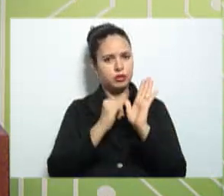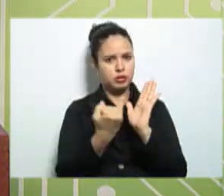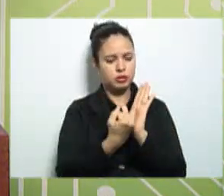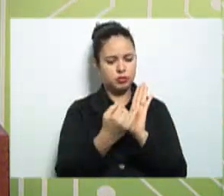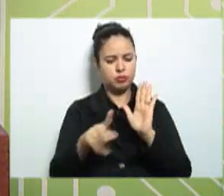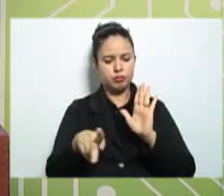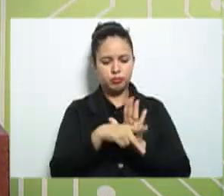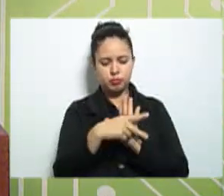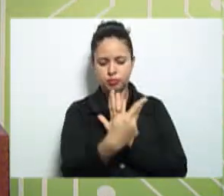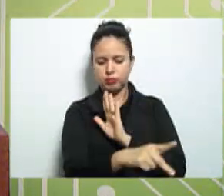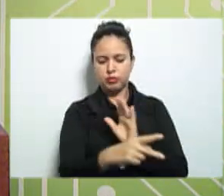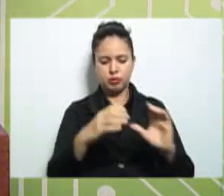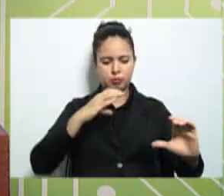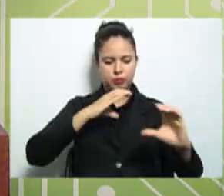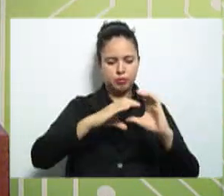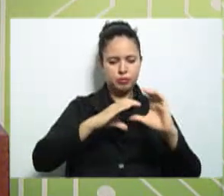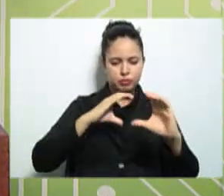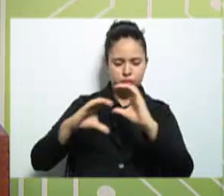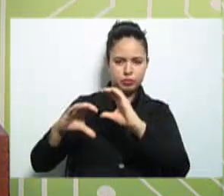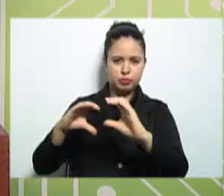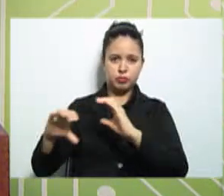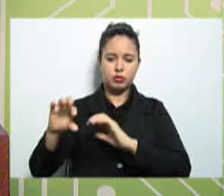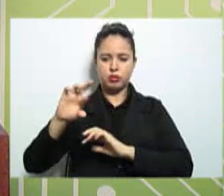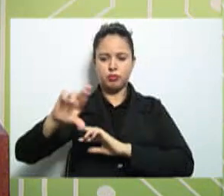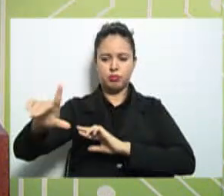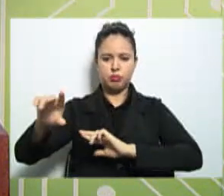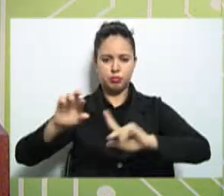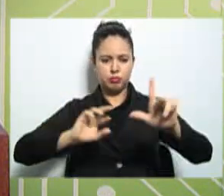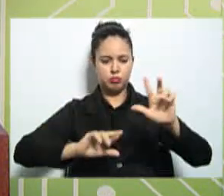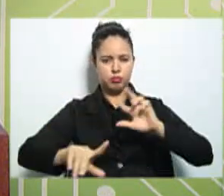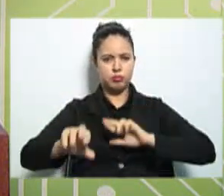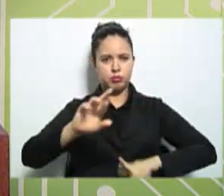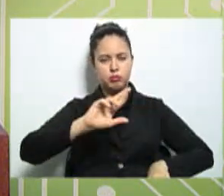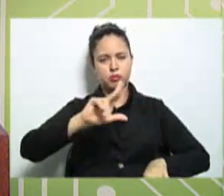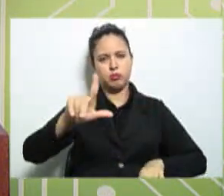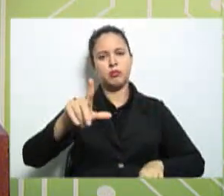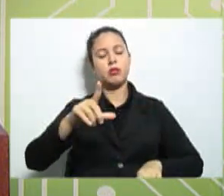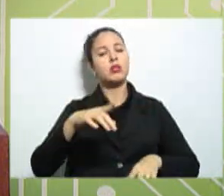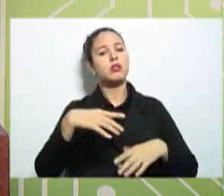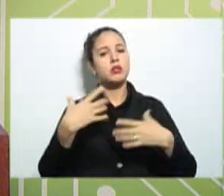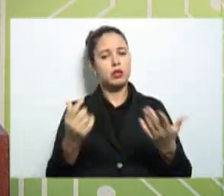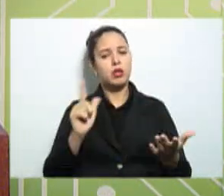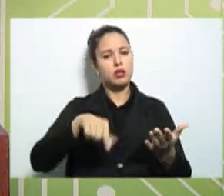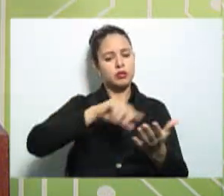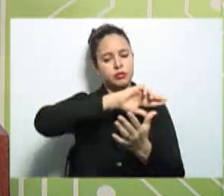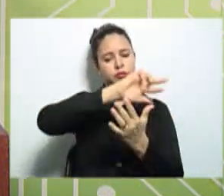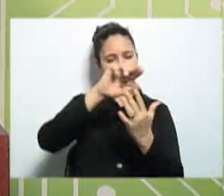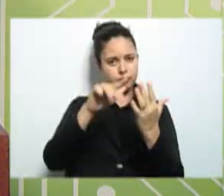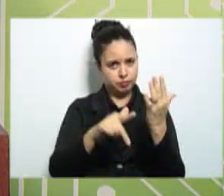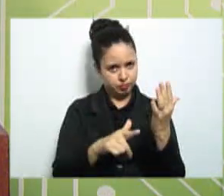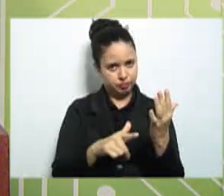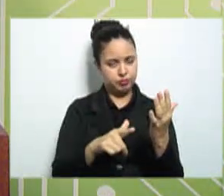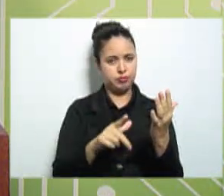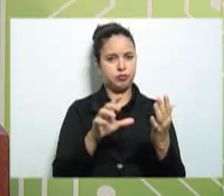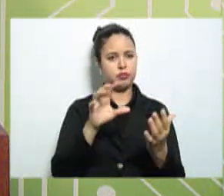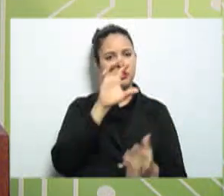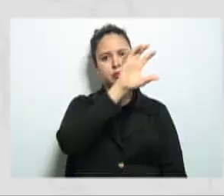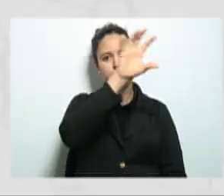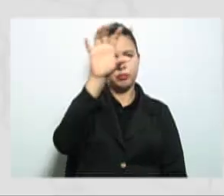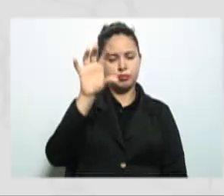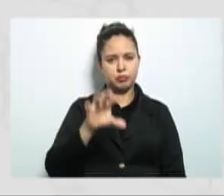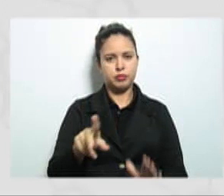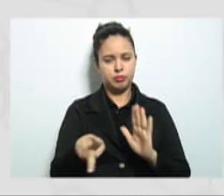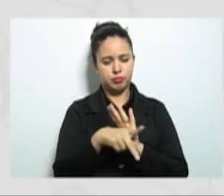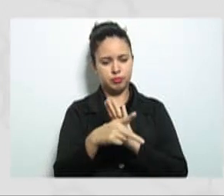de comunicação, né, vinda das regiões, é o que nós chamamos de diversidade regional, tá?